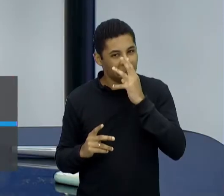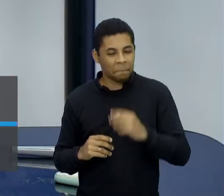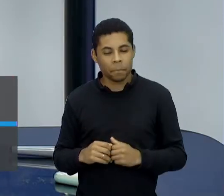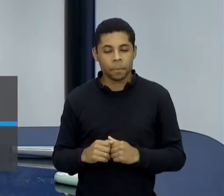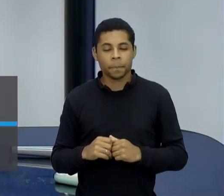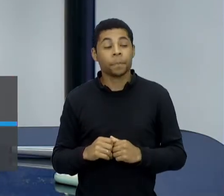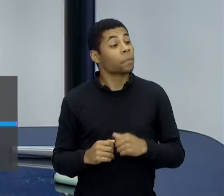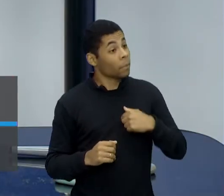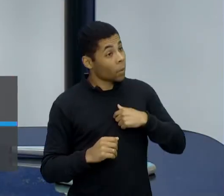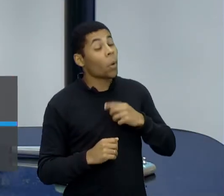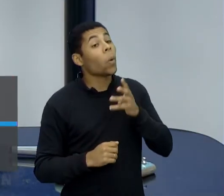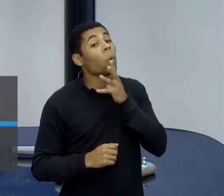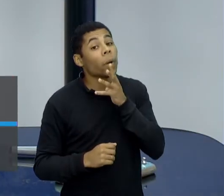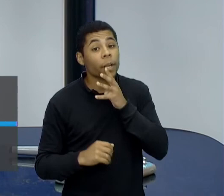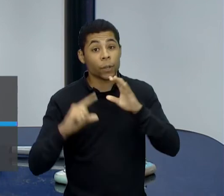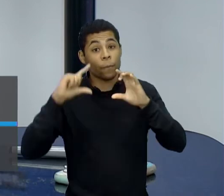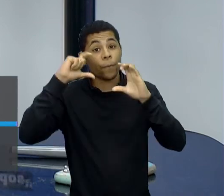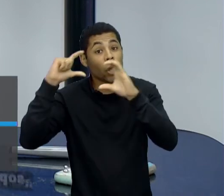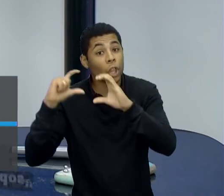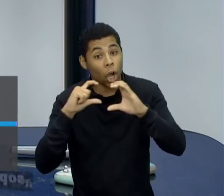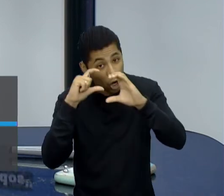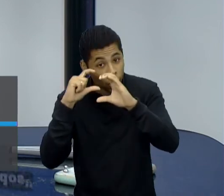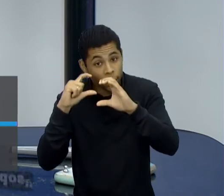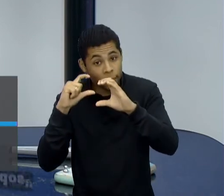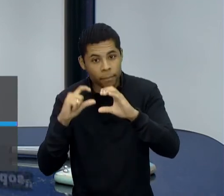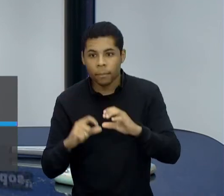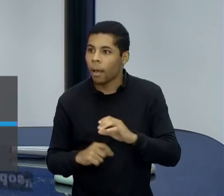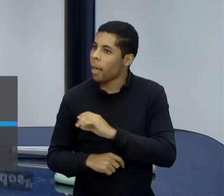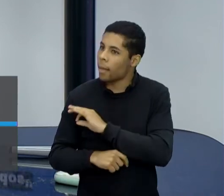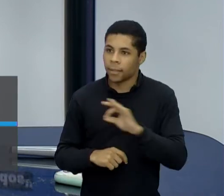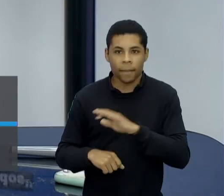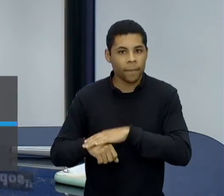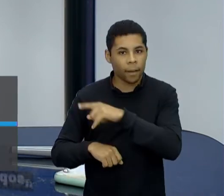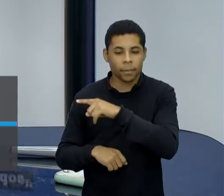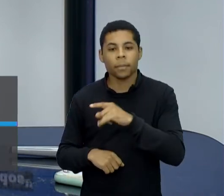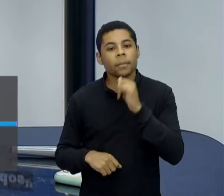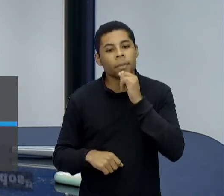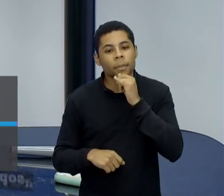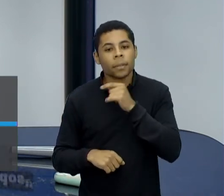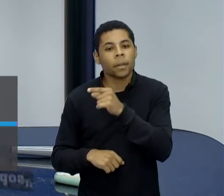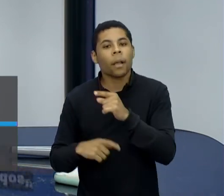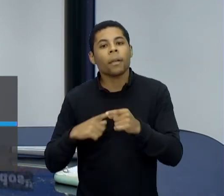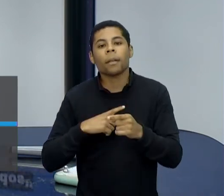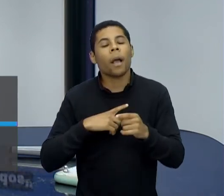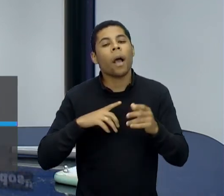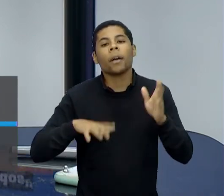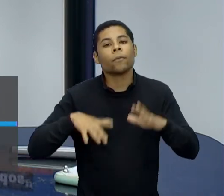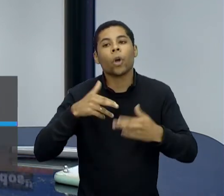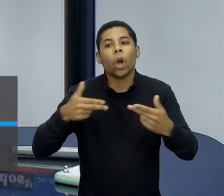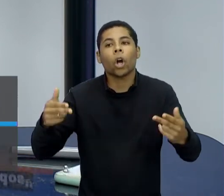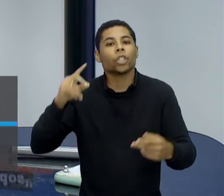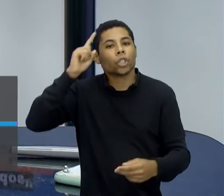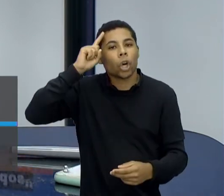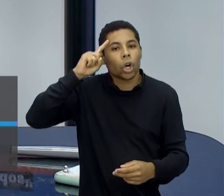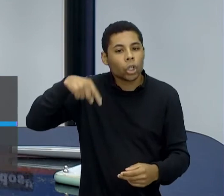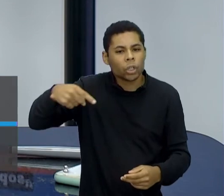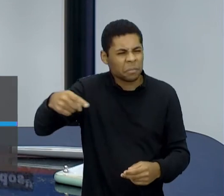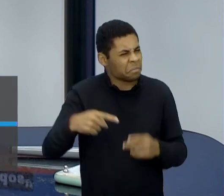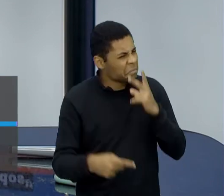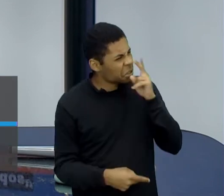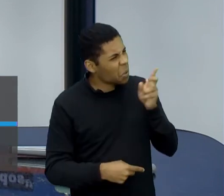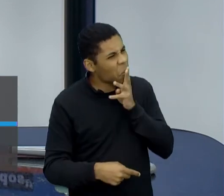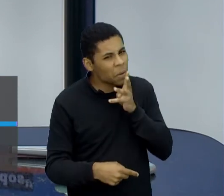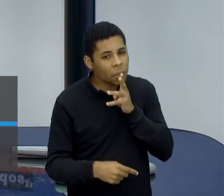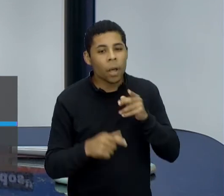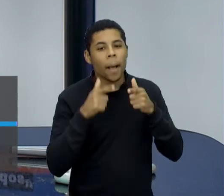conheço um fotógrafo que faz isso de forma excelente. Ele retrata situações do dia a dia. Não sei se você conhece,